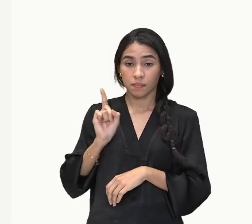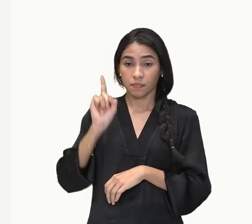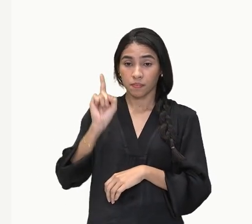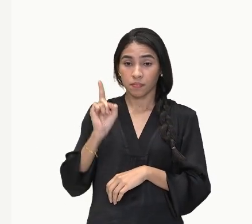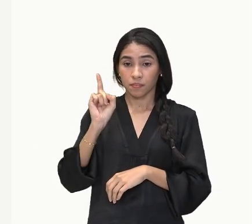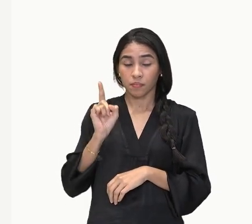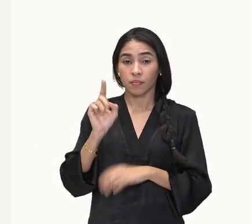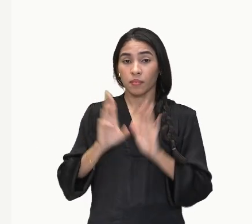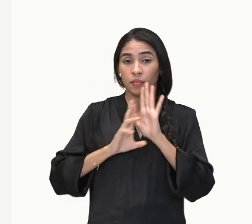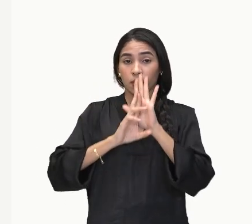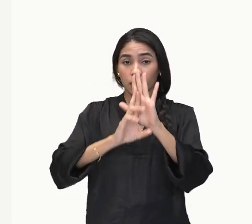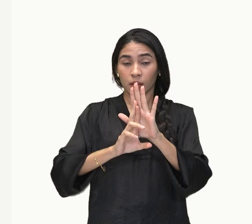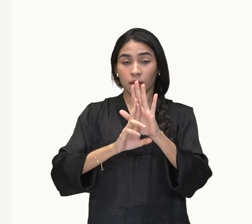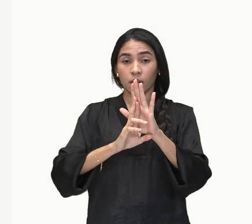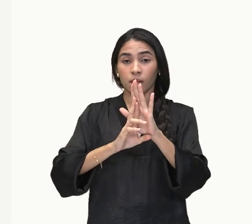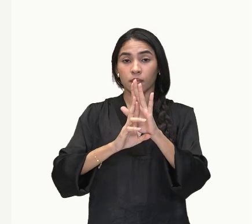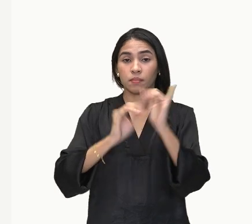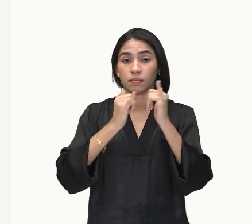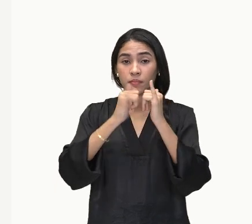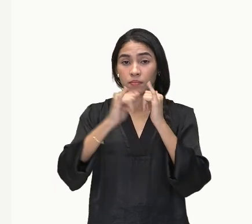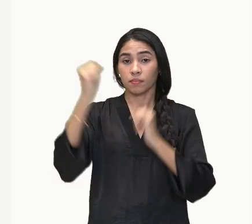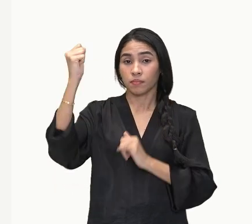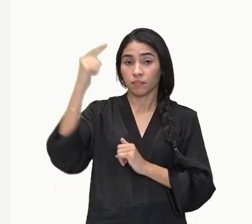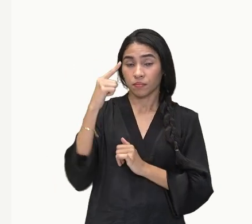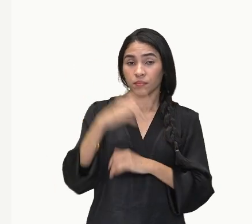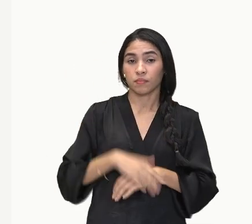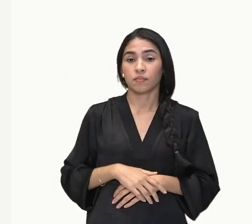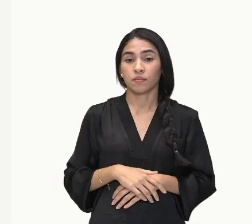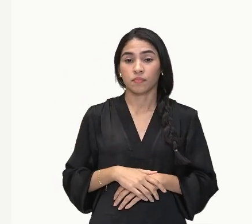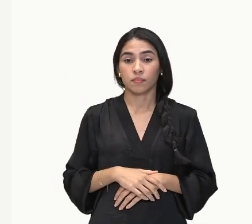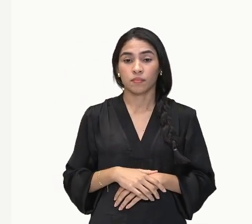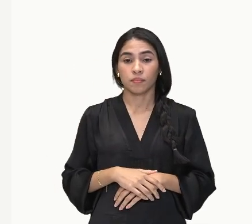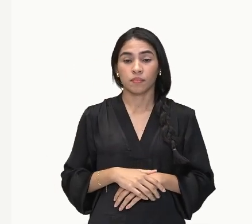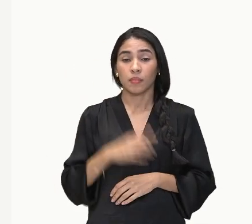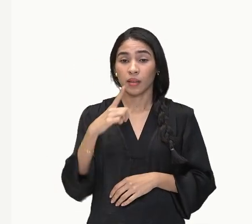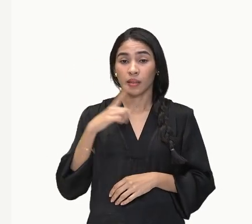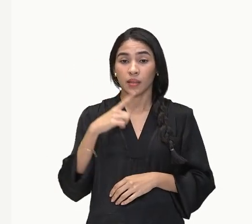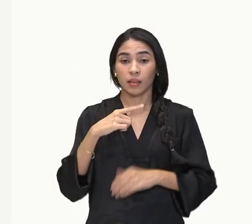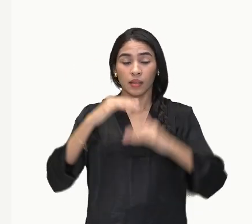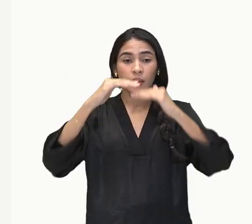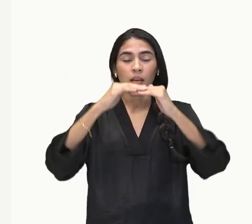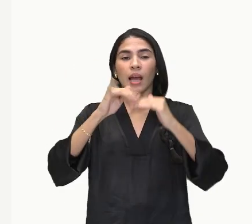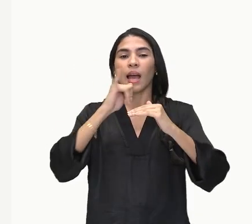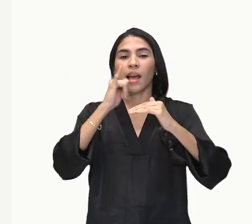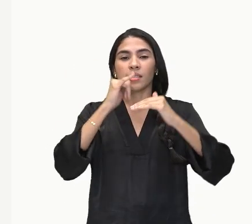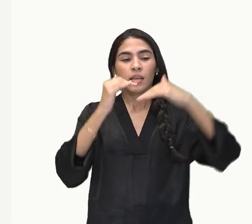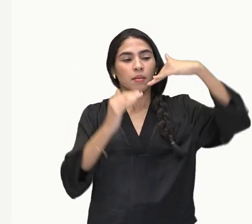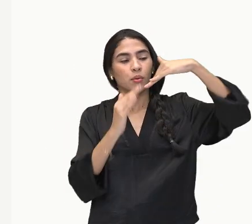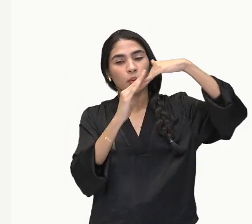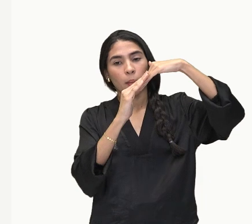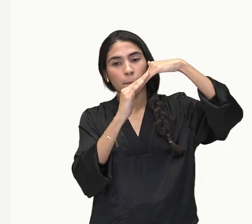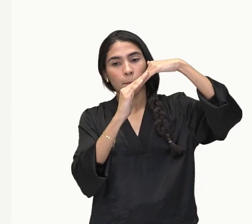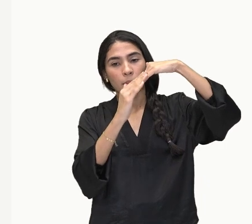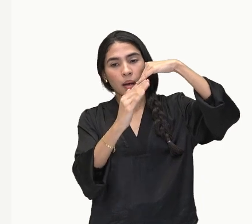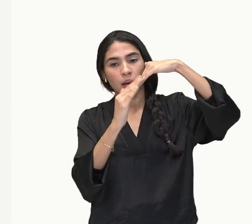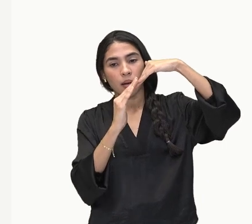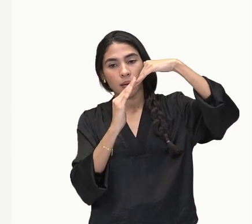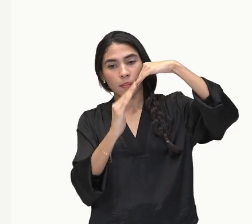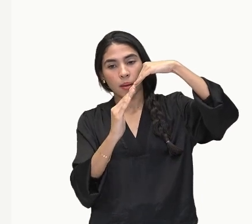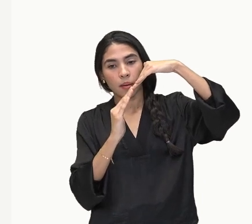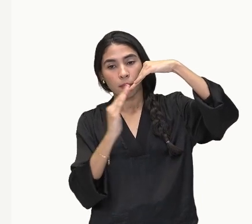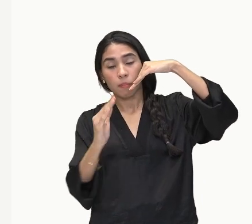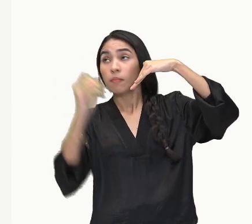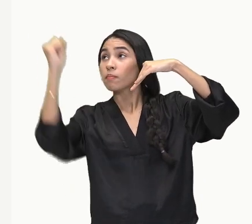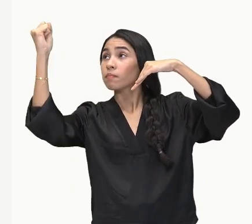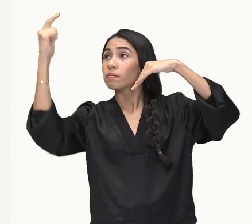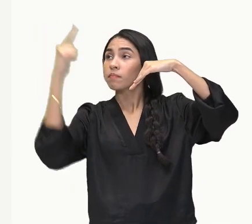essa representação da energia solar. A gente tem aqui as placas solares que absorvem essa energia